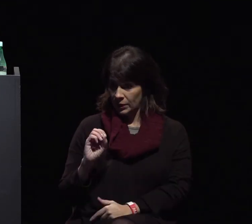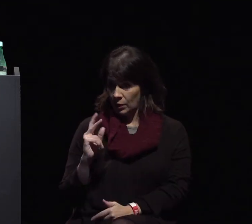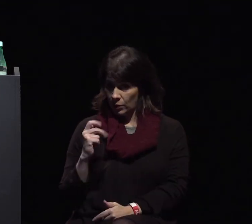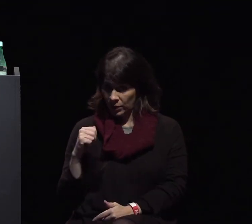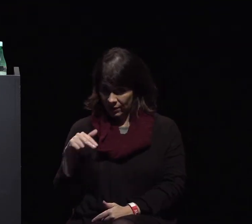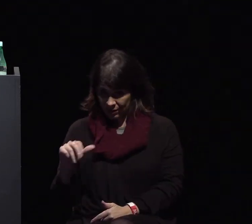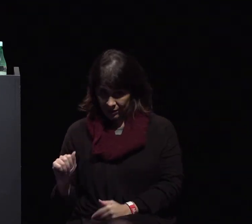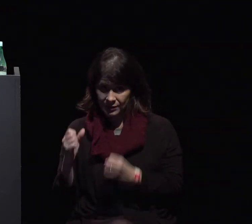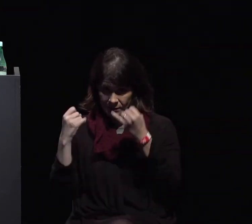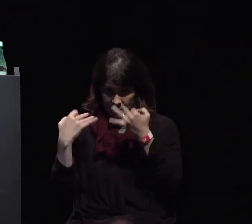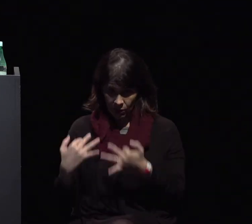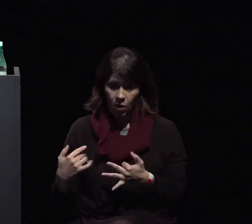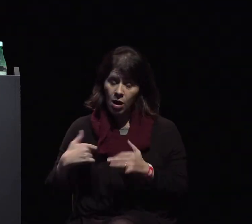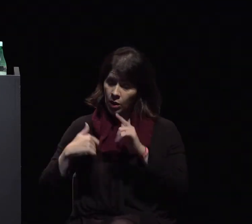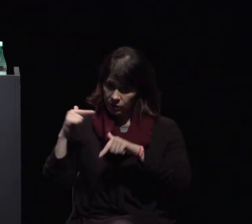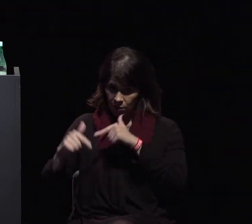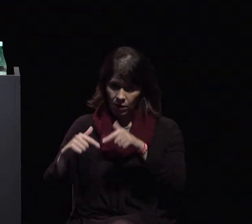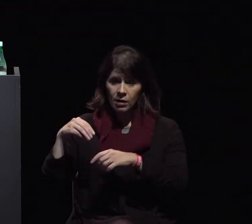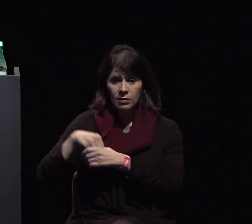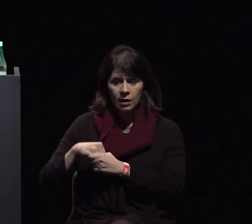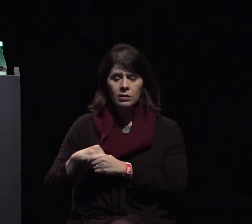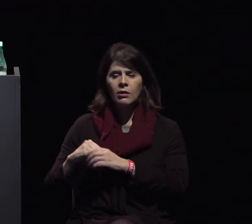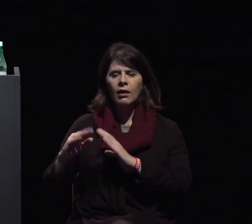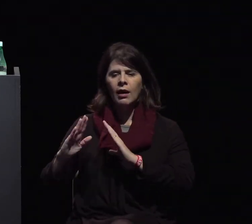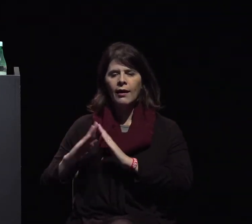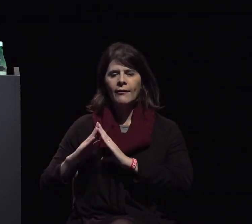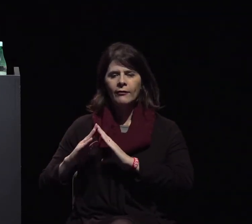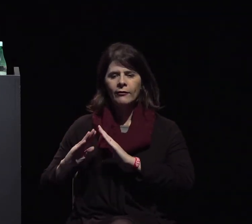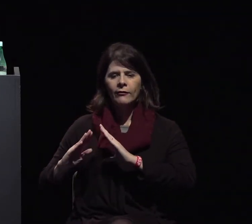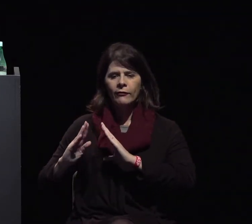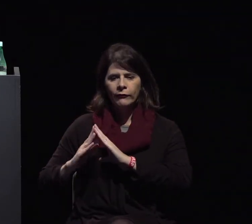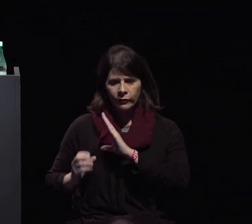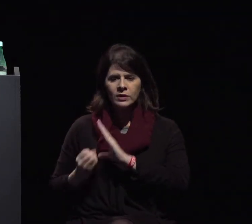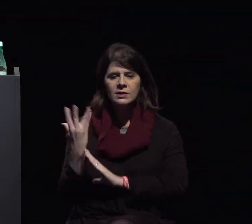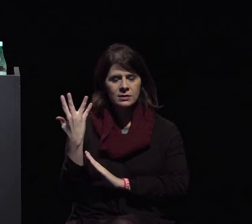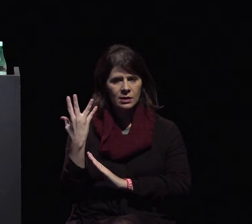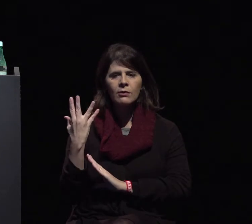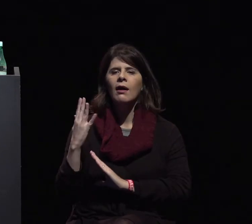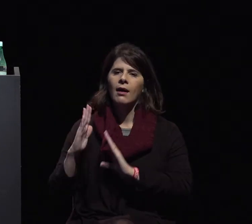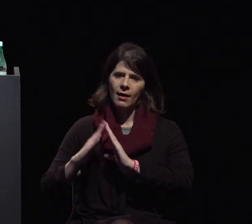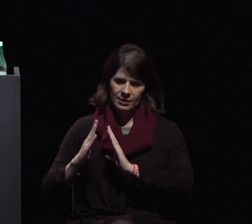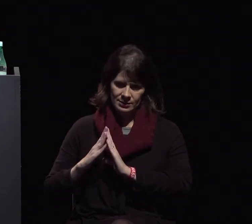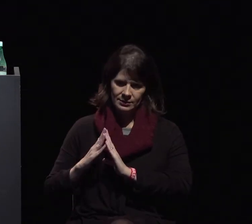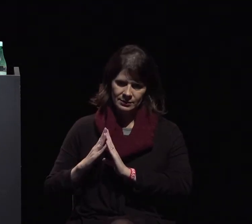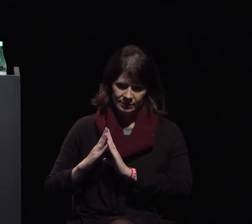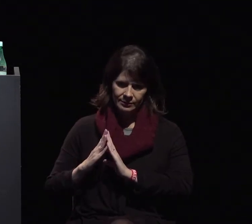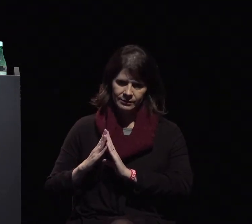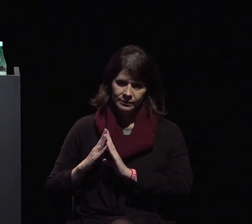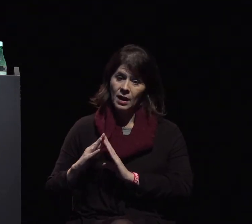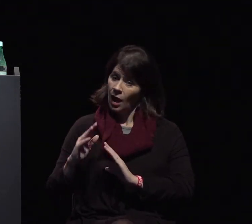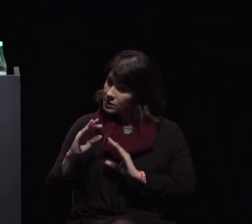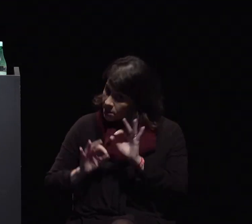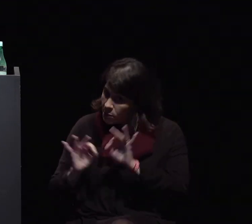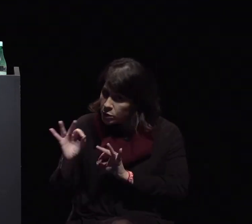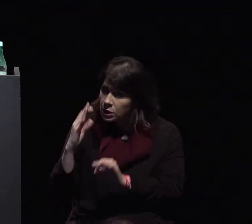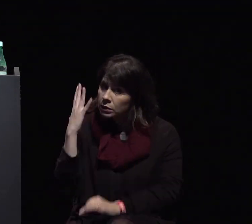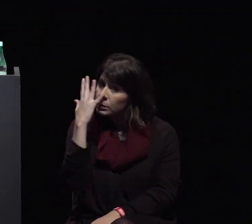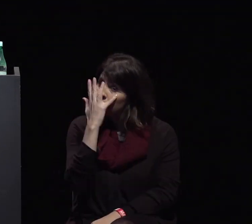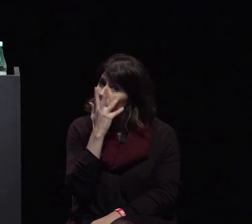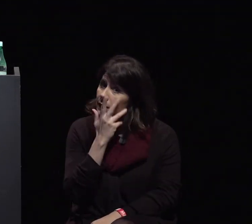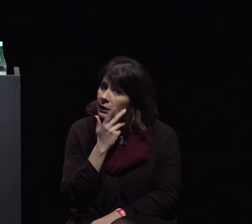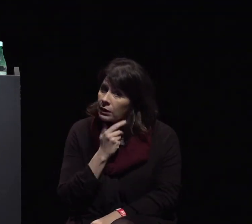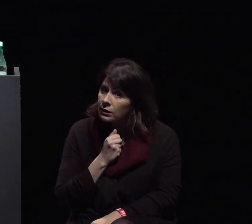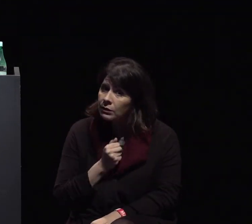Fundação Casa por 2 anos, num projeto que era muito bonito, é muito bonito, mas o meu peito não